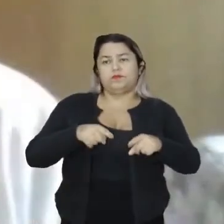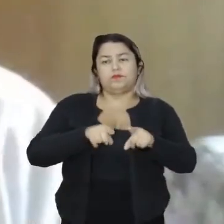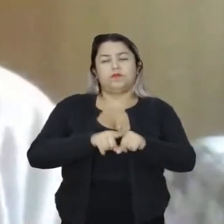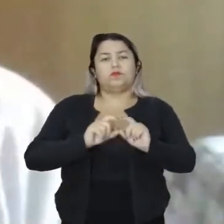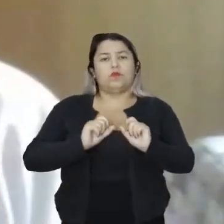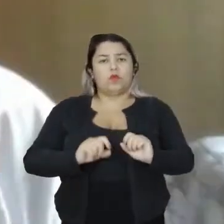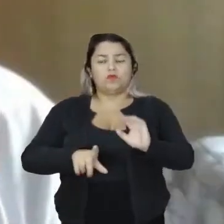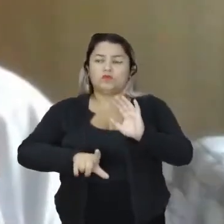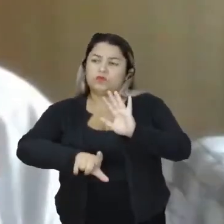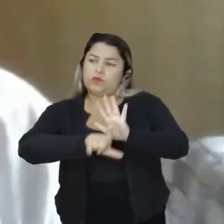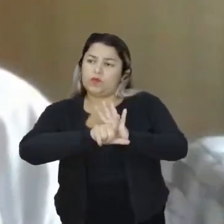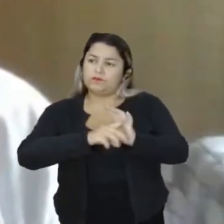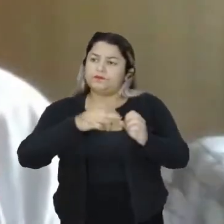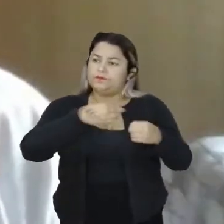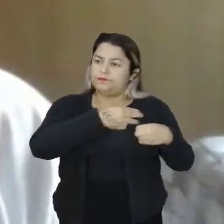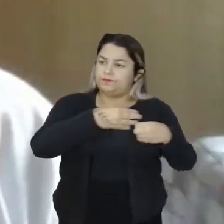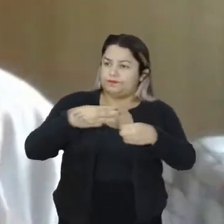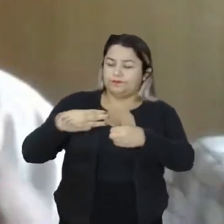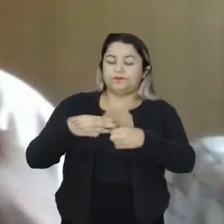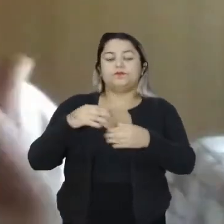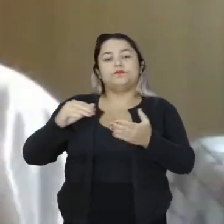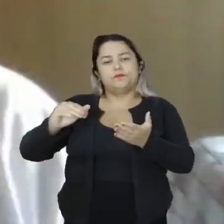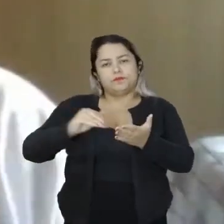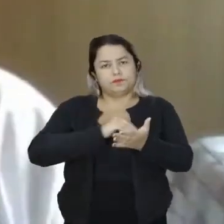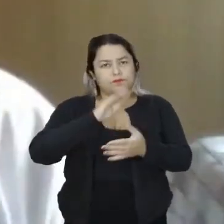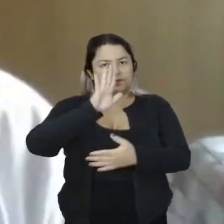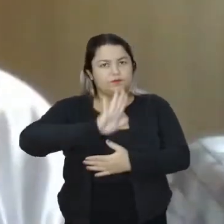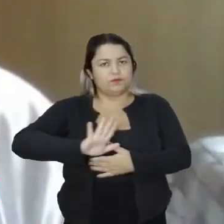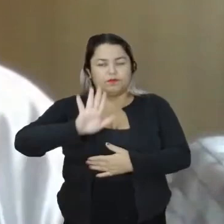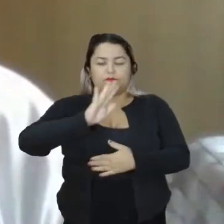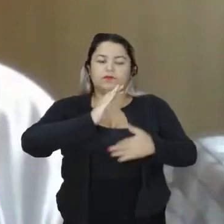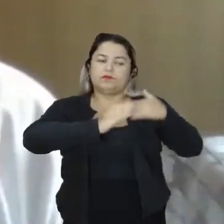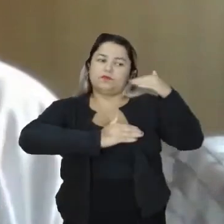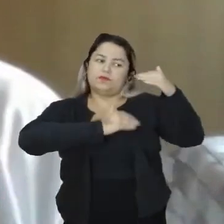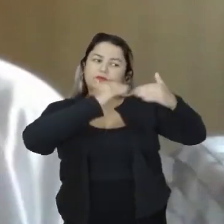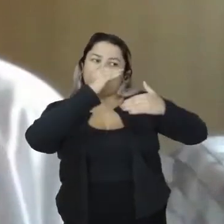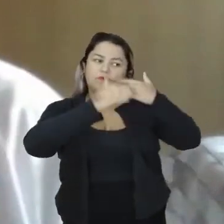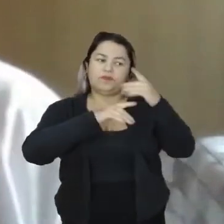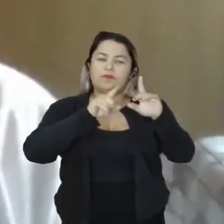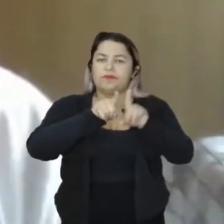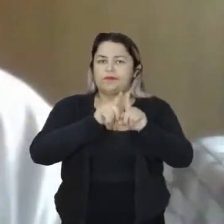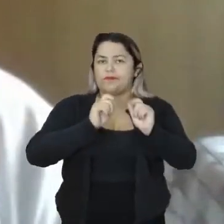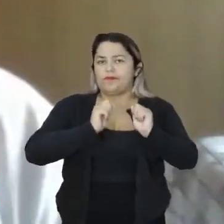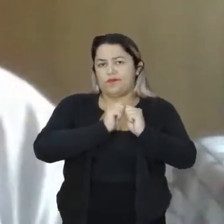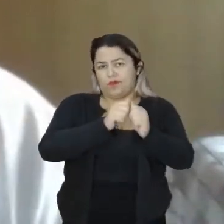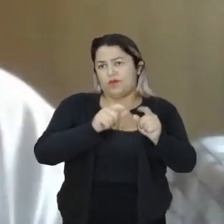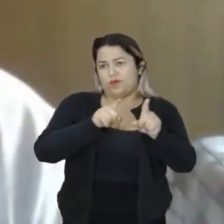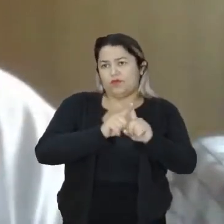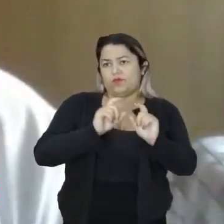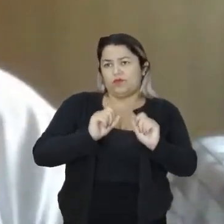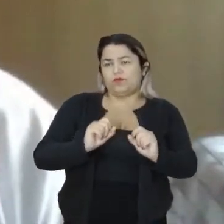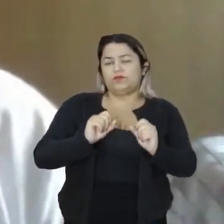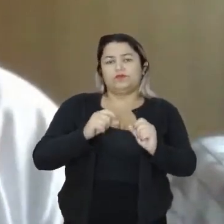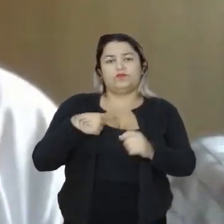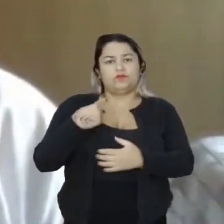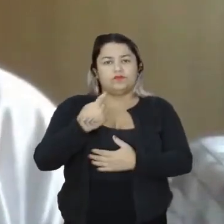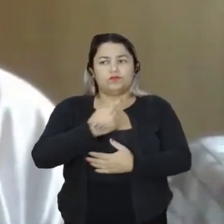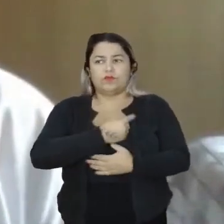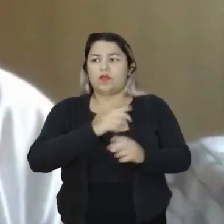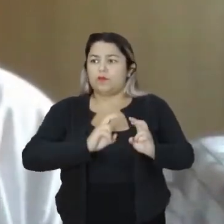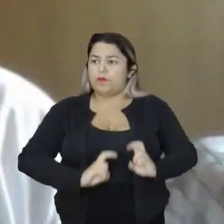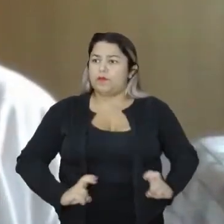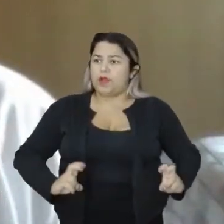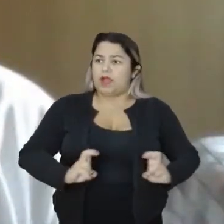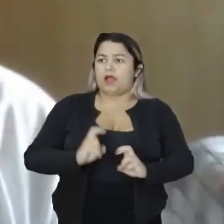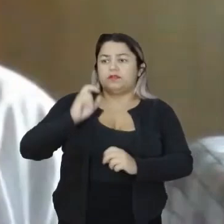Legislativo Municipal. Nós, também, da Secretaria Nacional, estamos desenvolvendo algumas ações, juntamente com o Parlamento, com a bancada negra